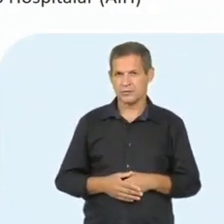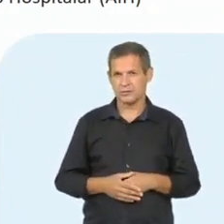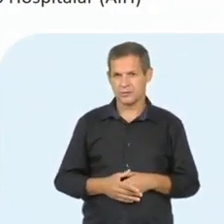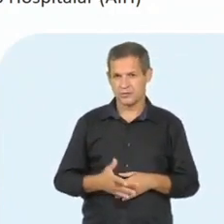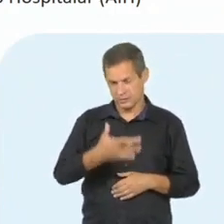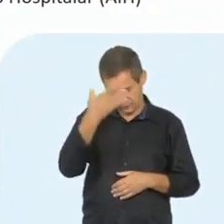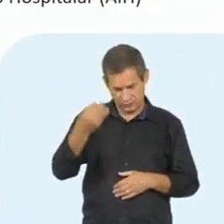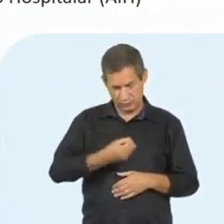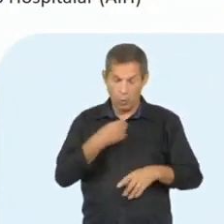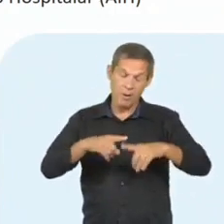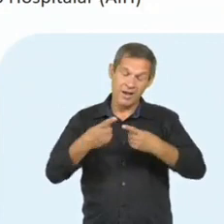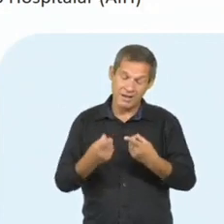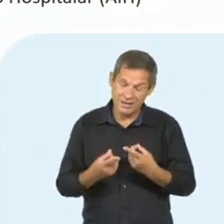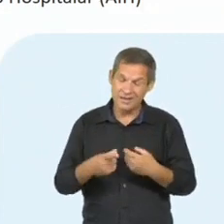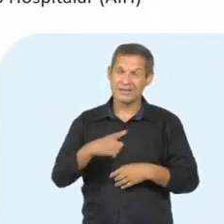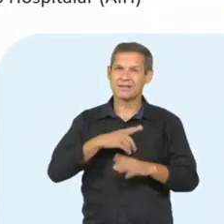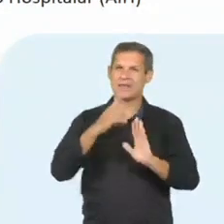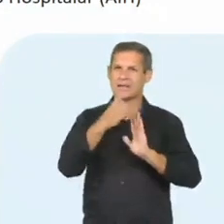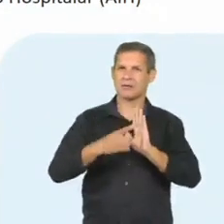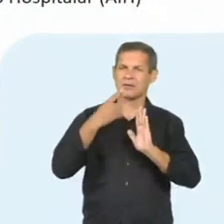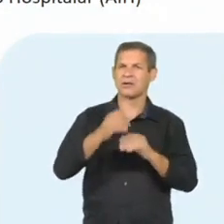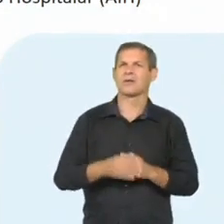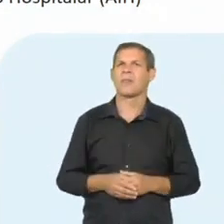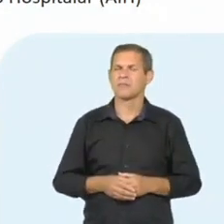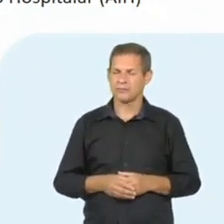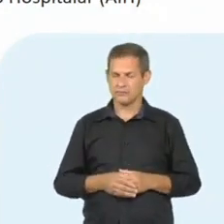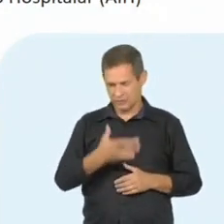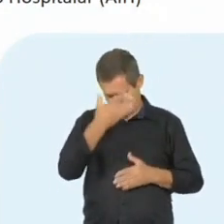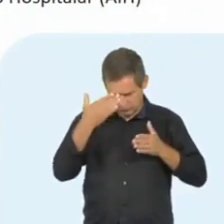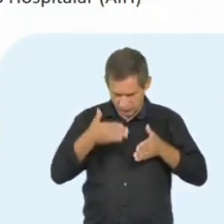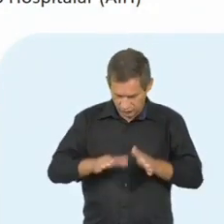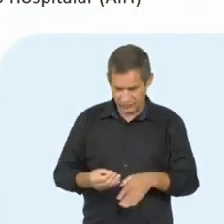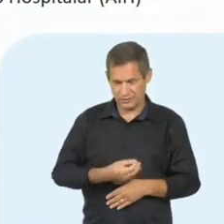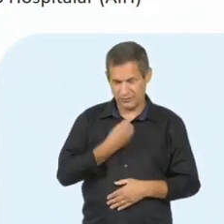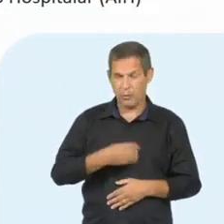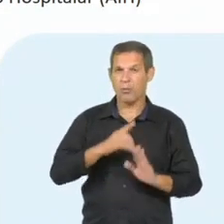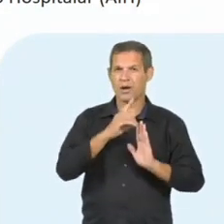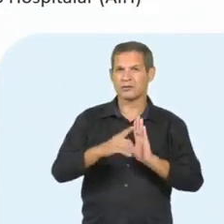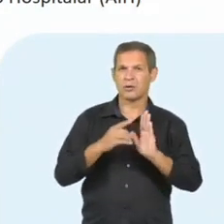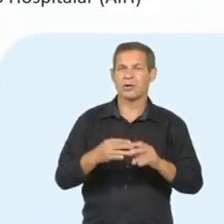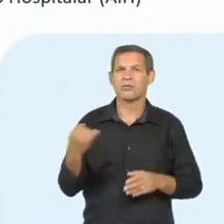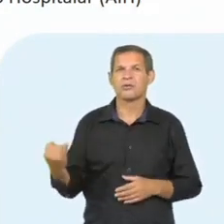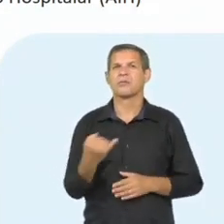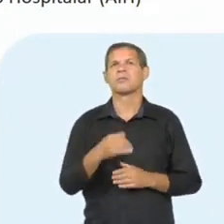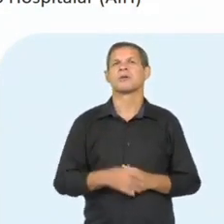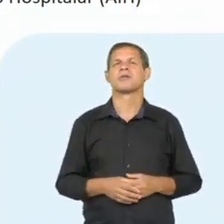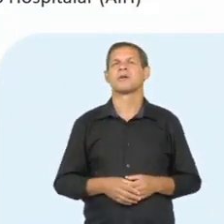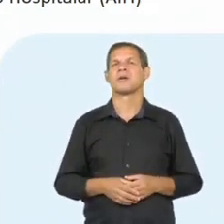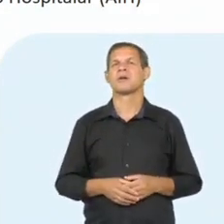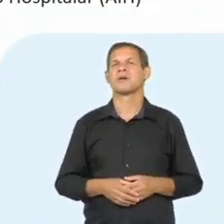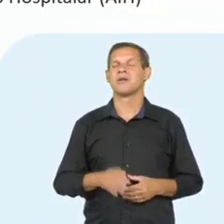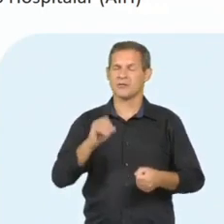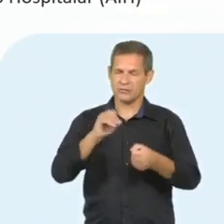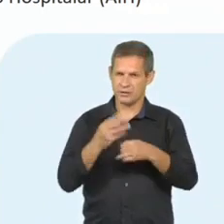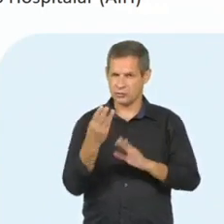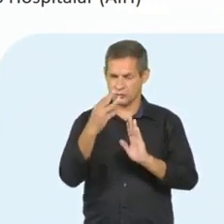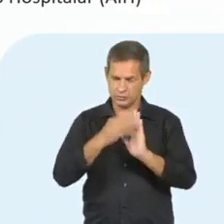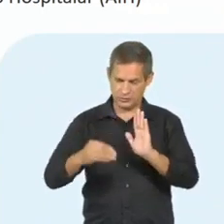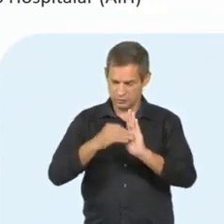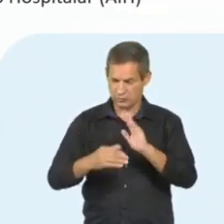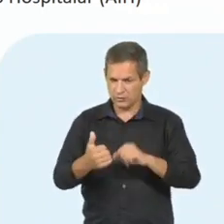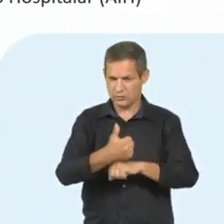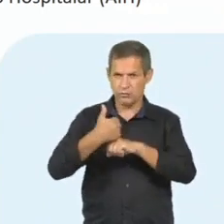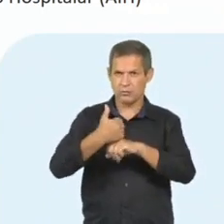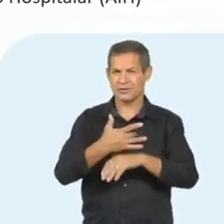E aí sai a Declaração de Nascidos Vivos, que é uma declaração muito importante, preenchida em 3 vias pelos profissionais